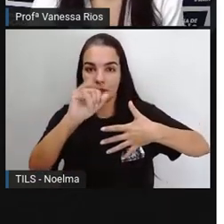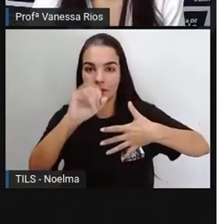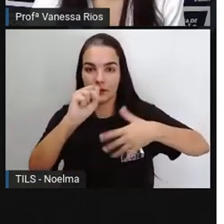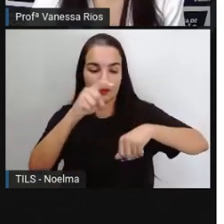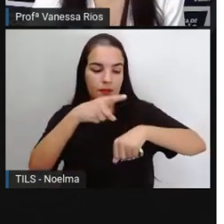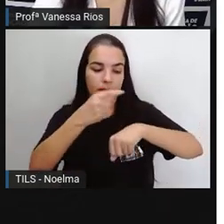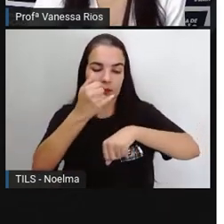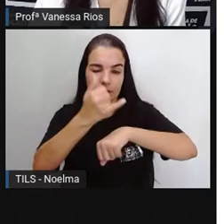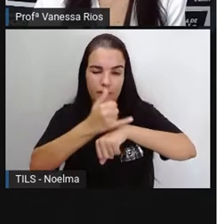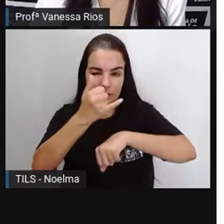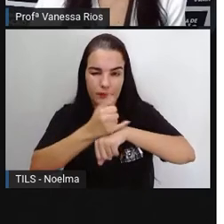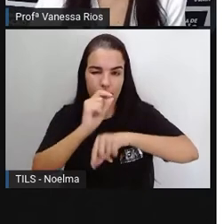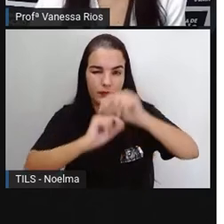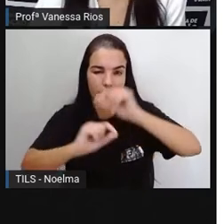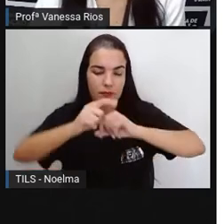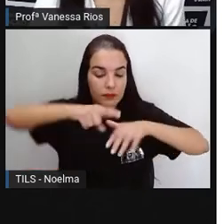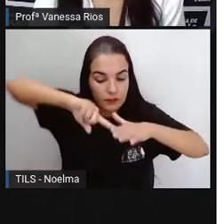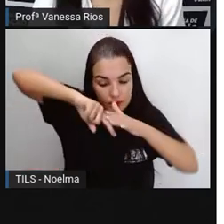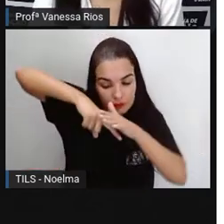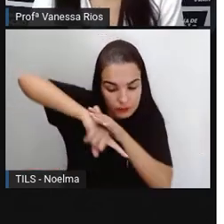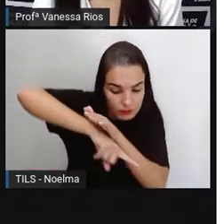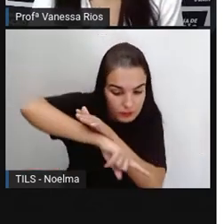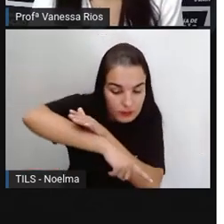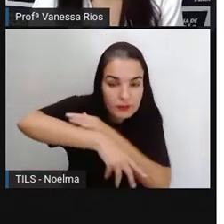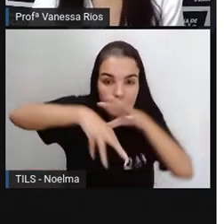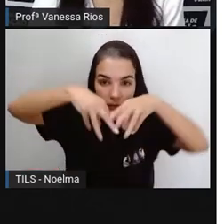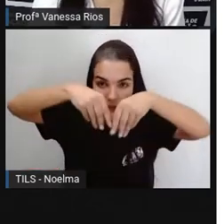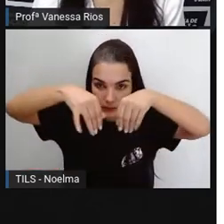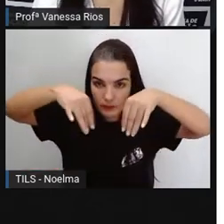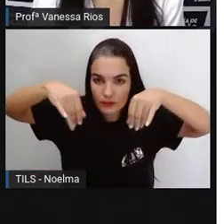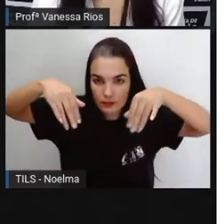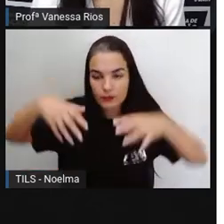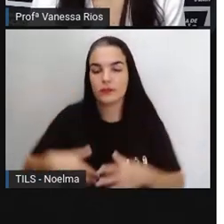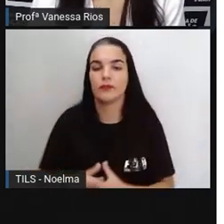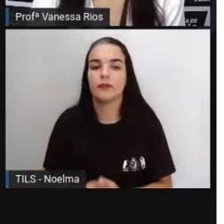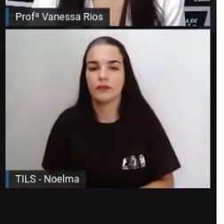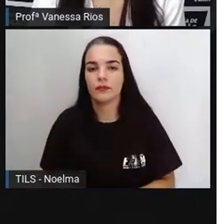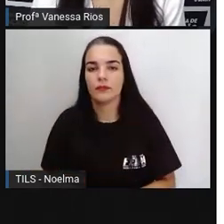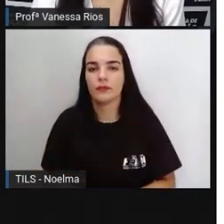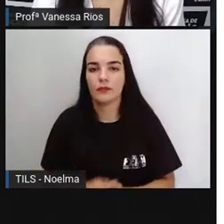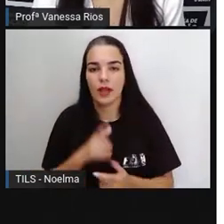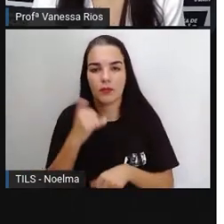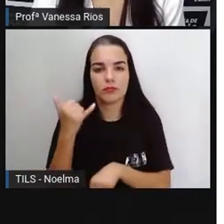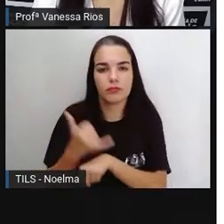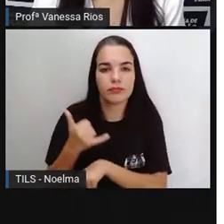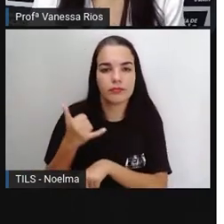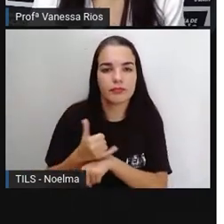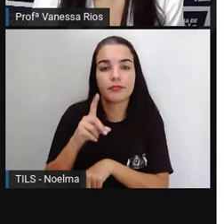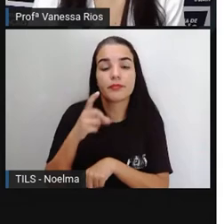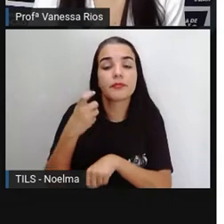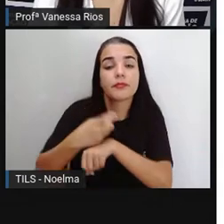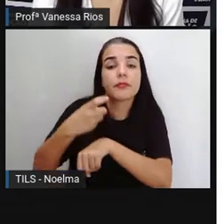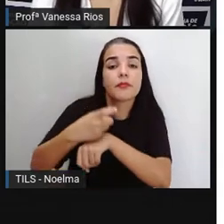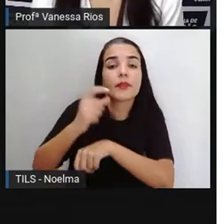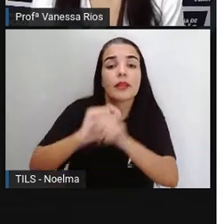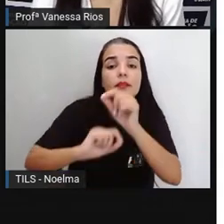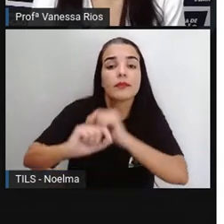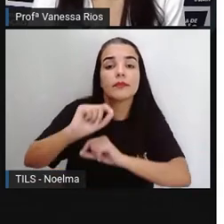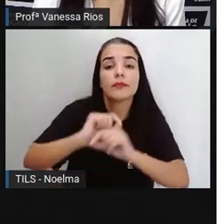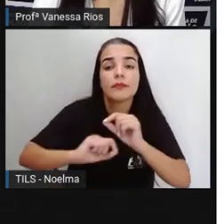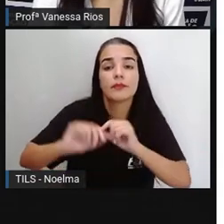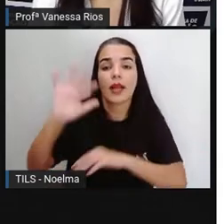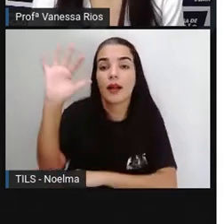subsolo. Então, normalmente os metais, eles estão aí de origem mineral. Mas temos aí as madeiras, que é um